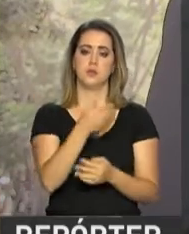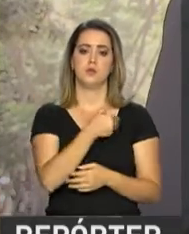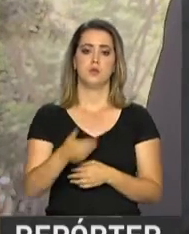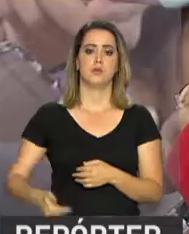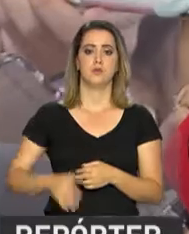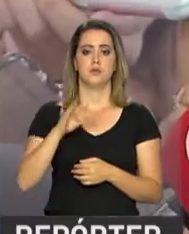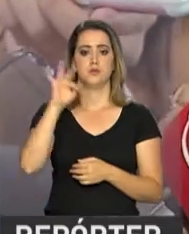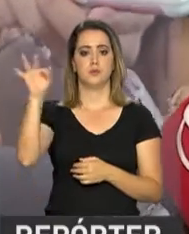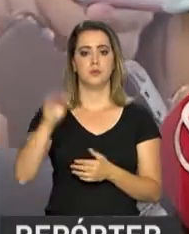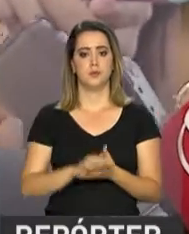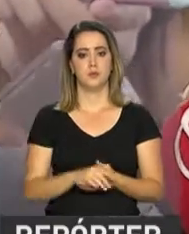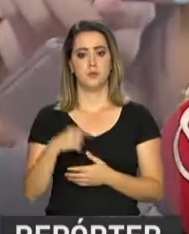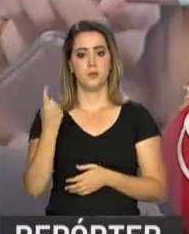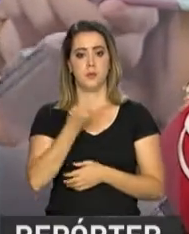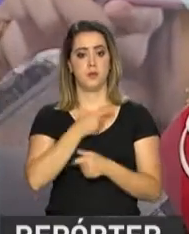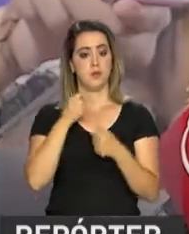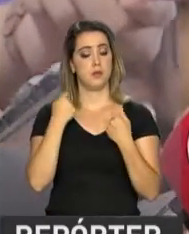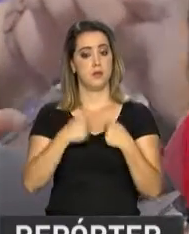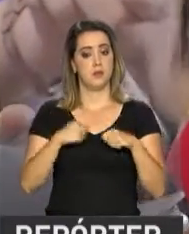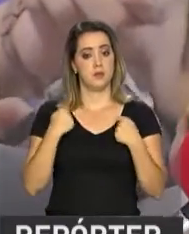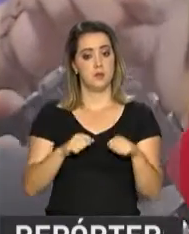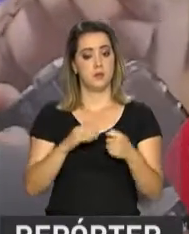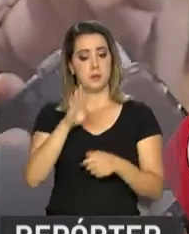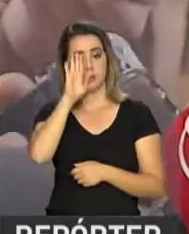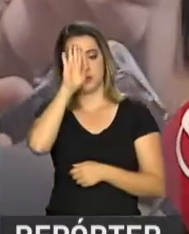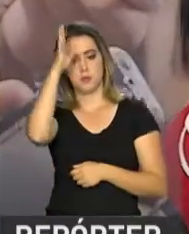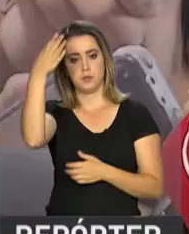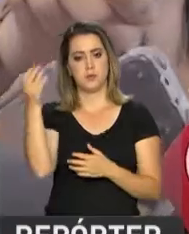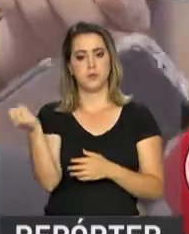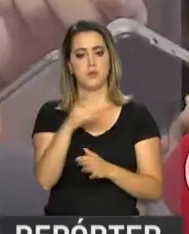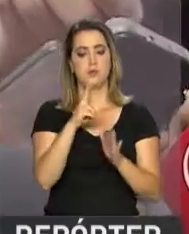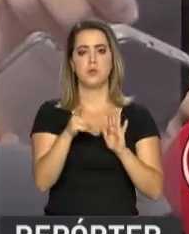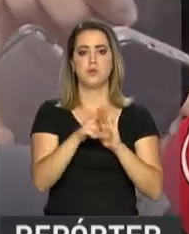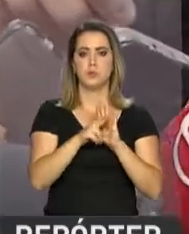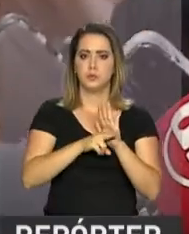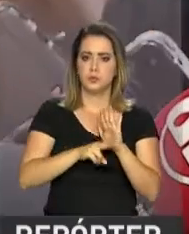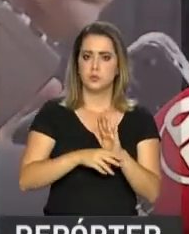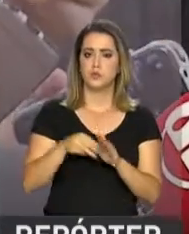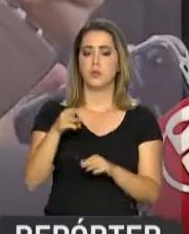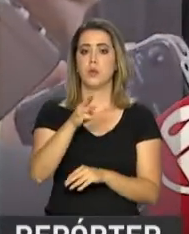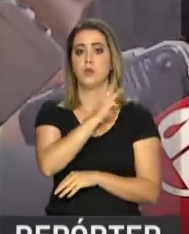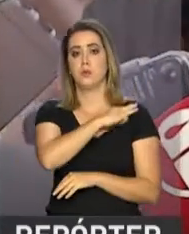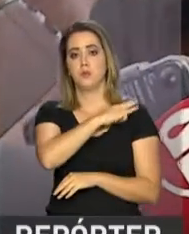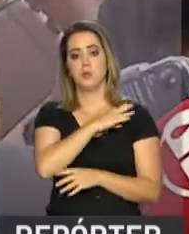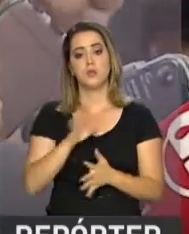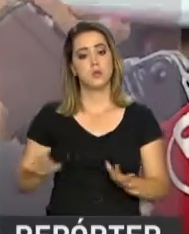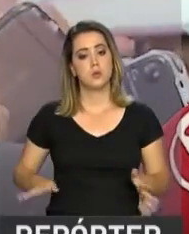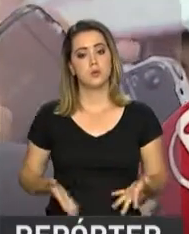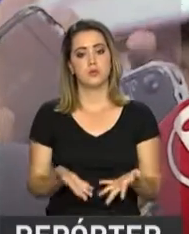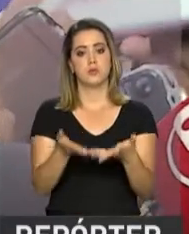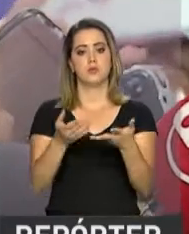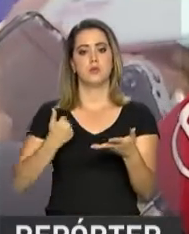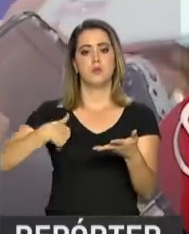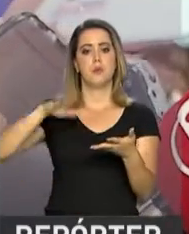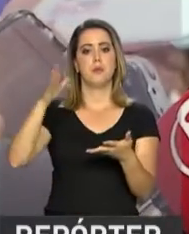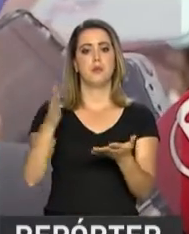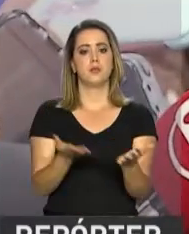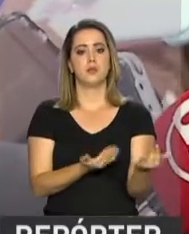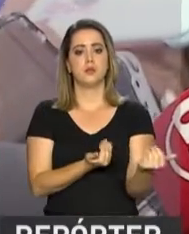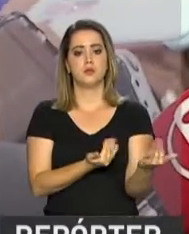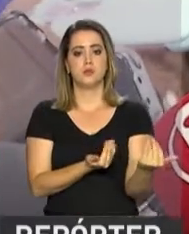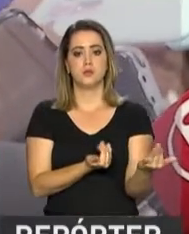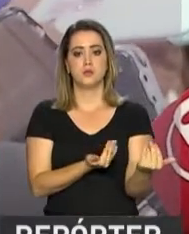federal a gente precisa priorizar a reforma do ensino médio ea motivação para que mais jovens se